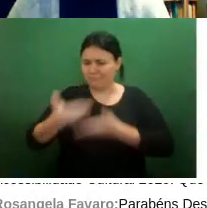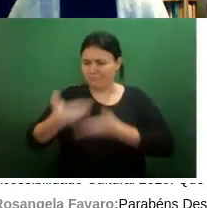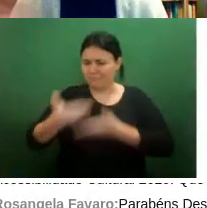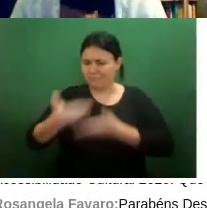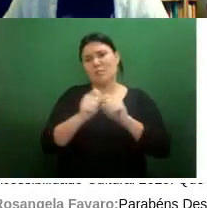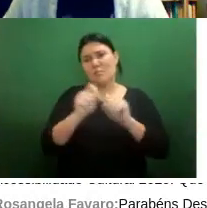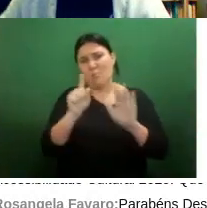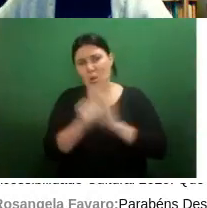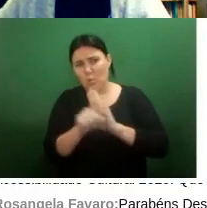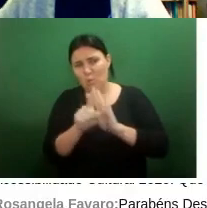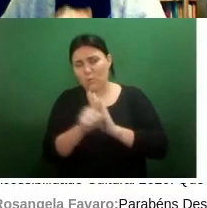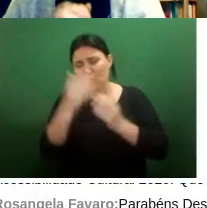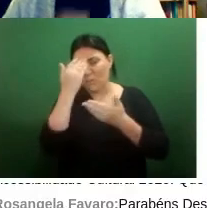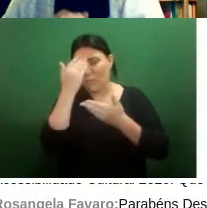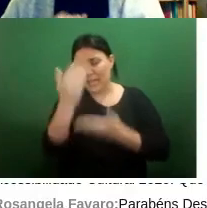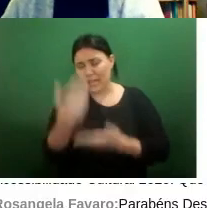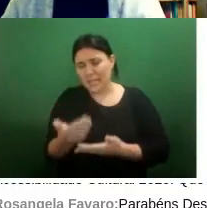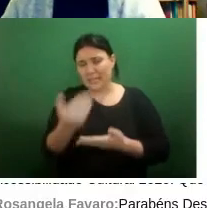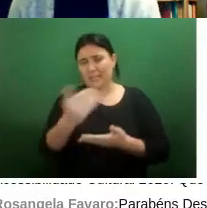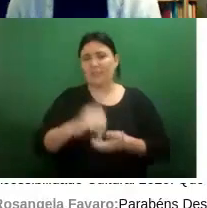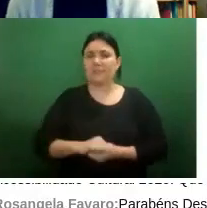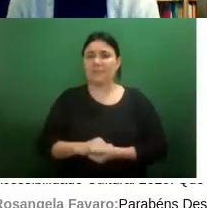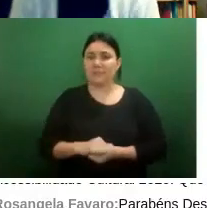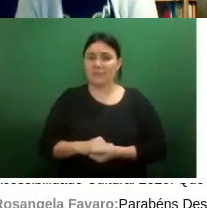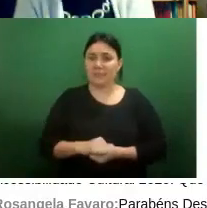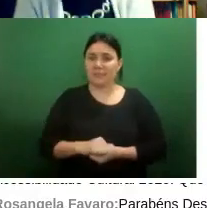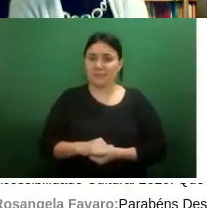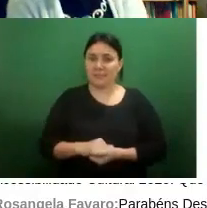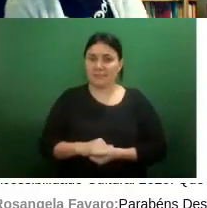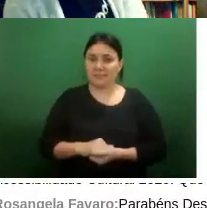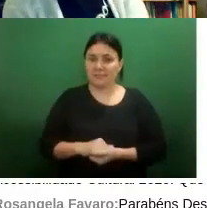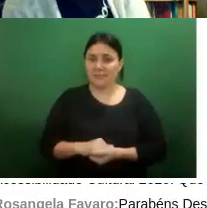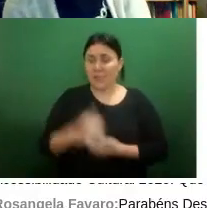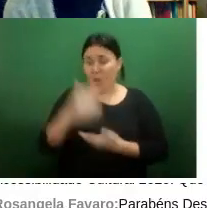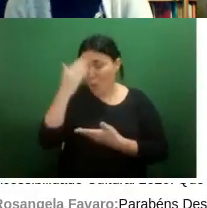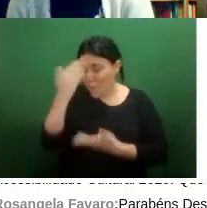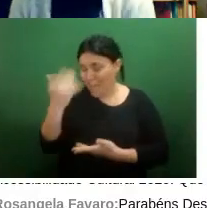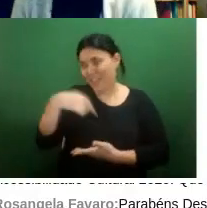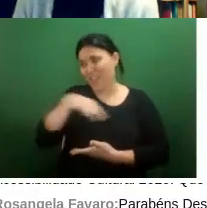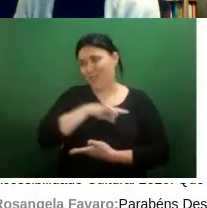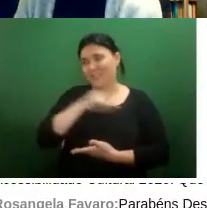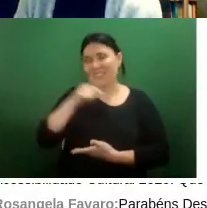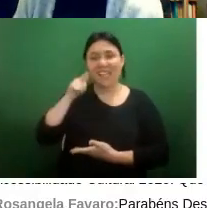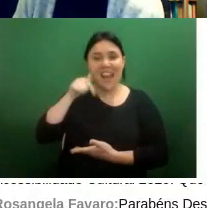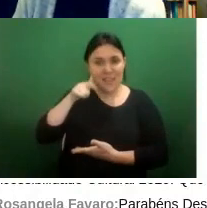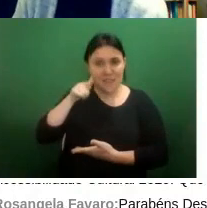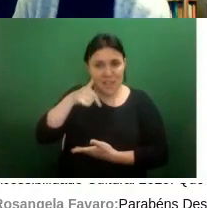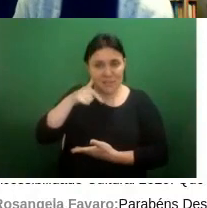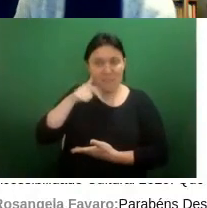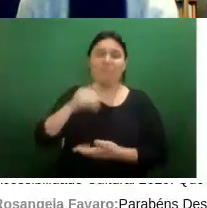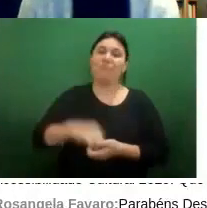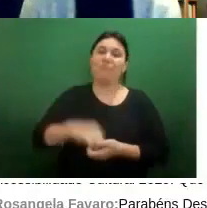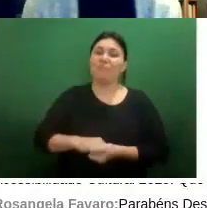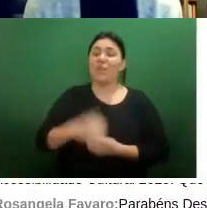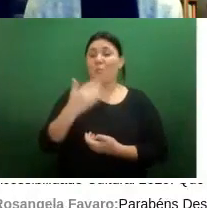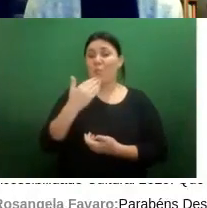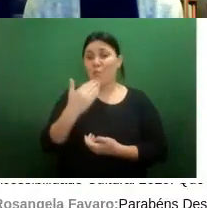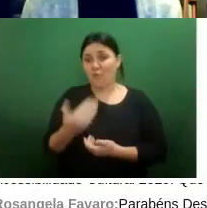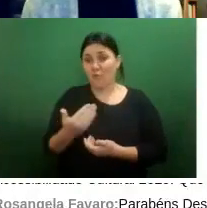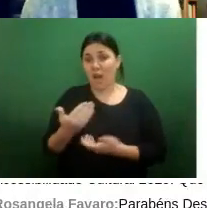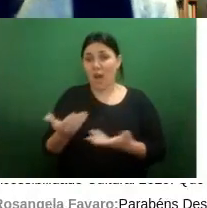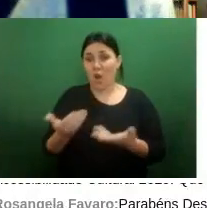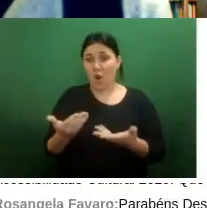perguntas. Muito obrigada, muito obrigada, muito obrigada. Obrigada a nós, Lívia. Então, agora peço, por favor, vou